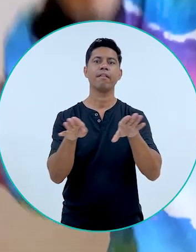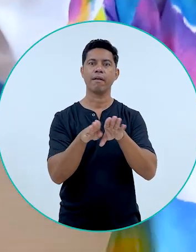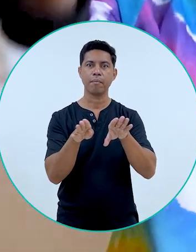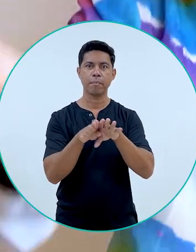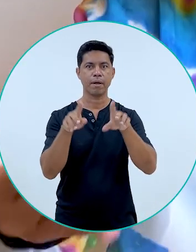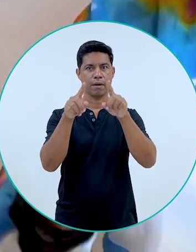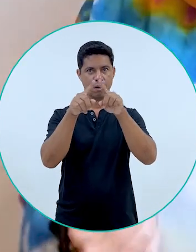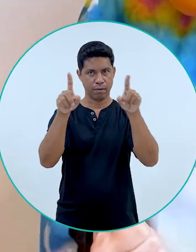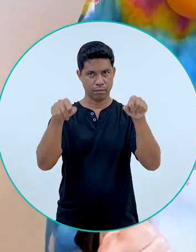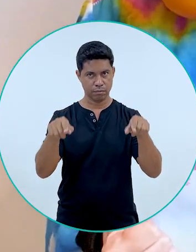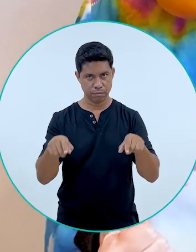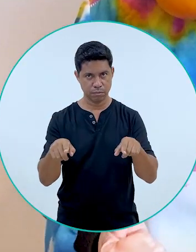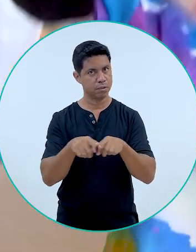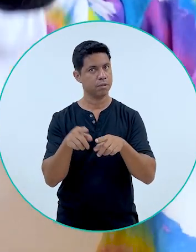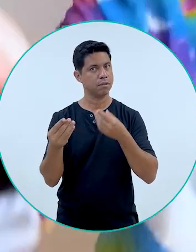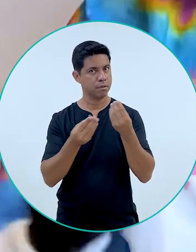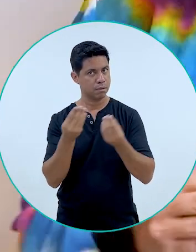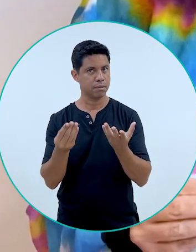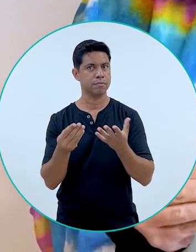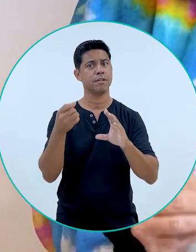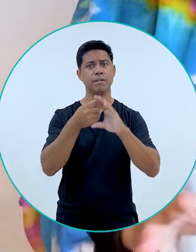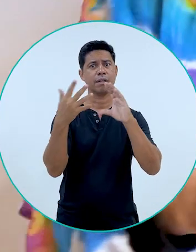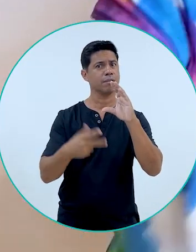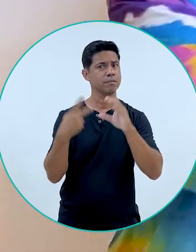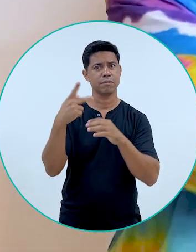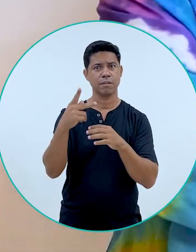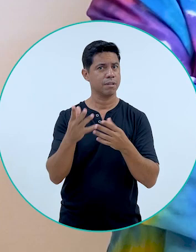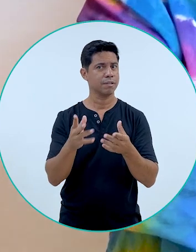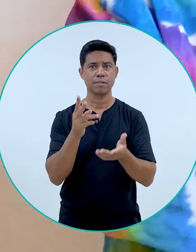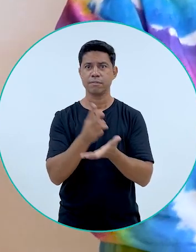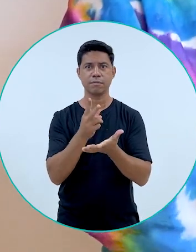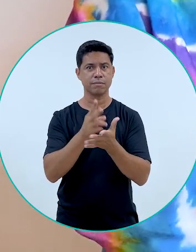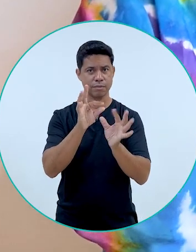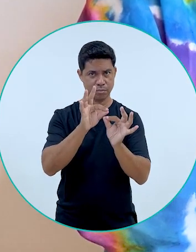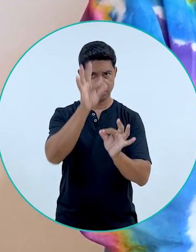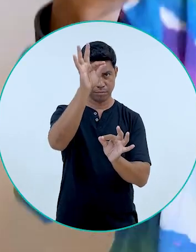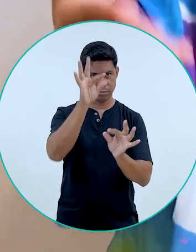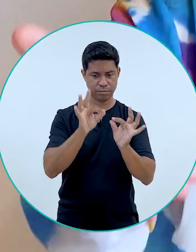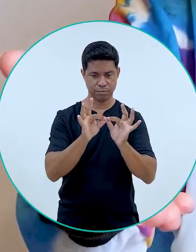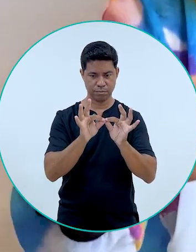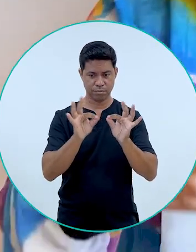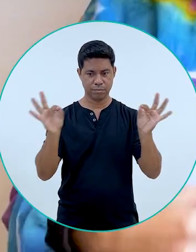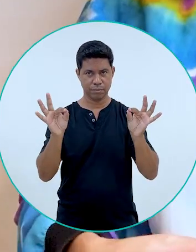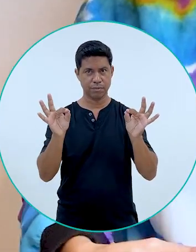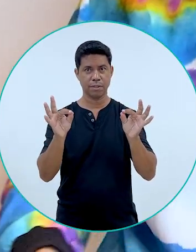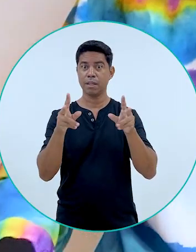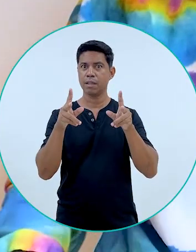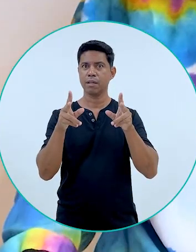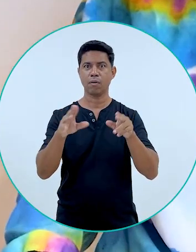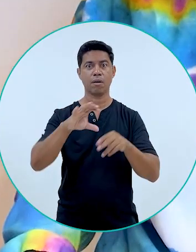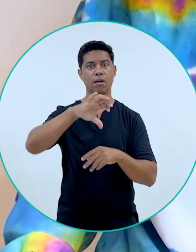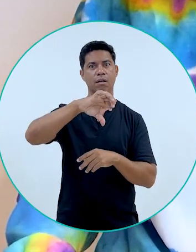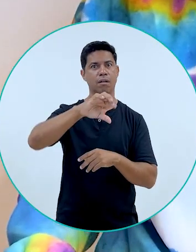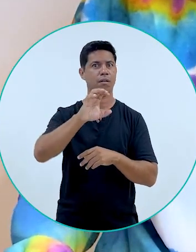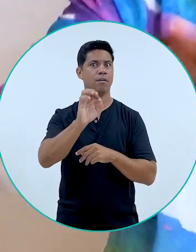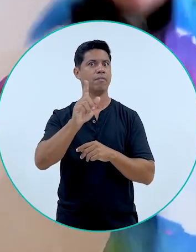retângulo também é um quadrilátero. E tem como característica ter todos os seus ângulos retos. Ou seja, iguais a